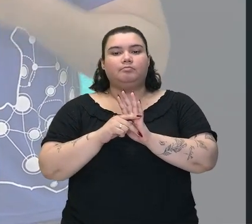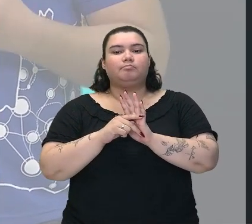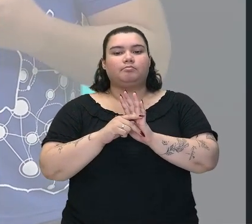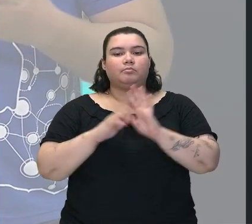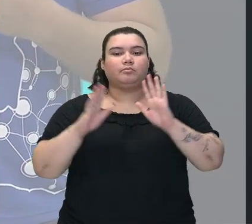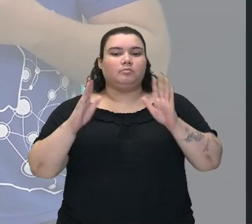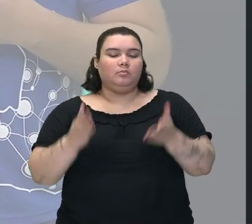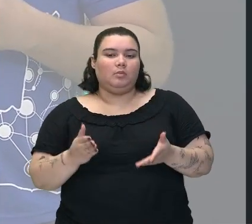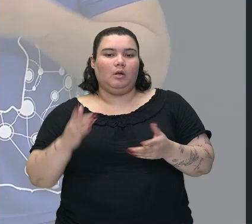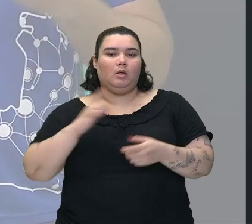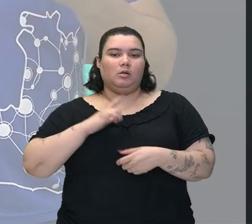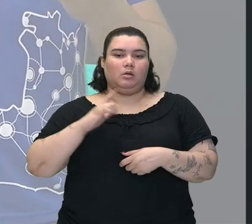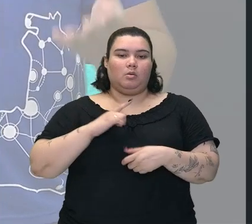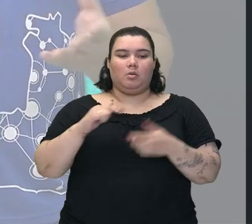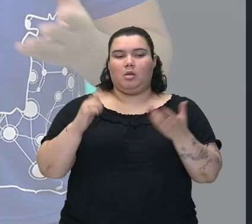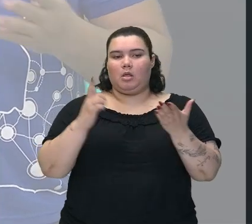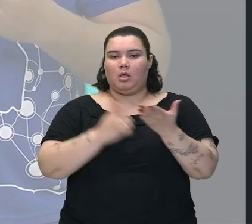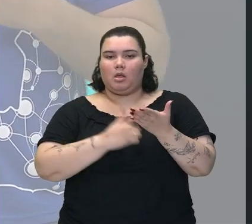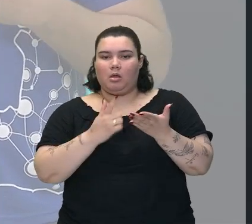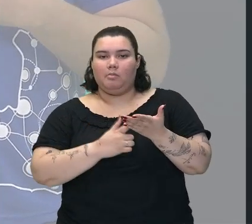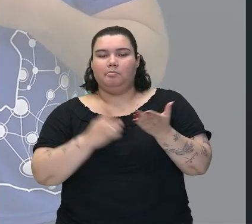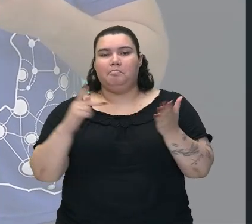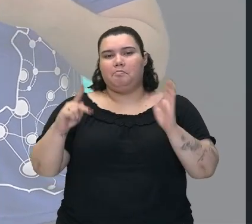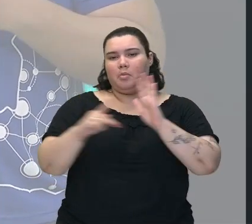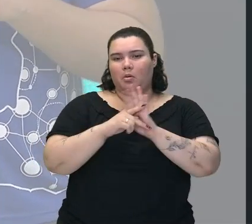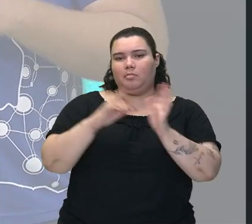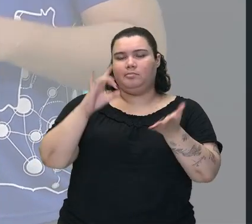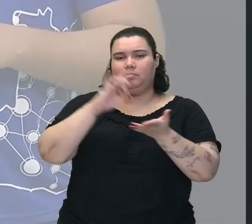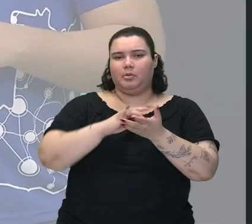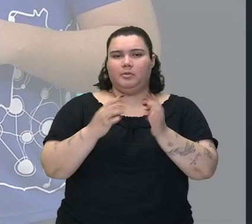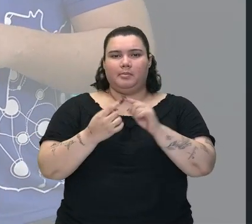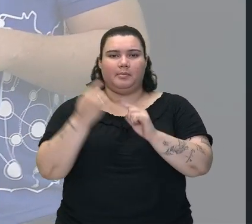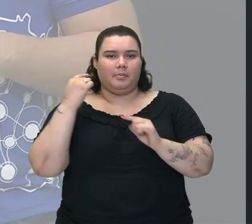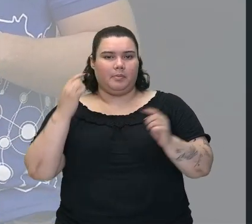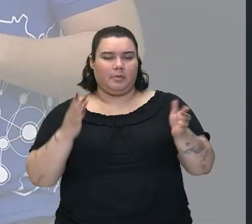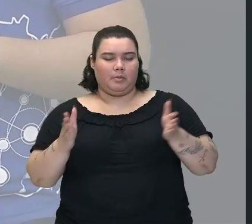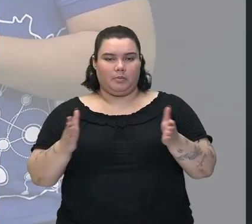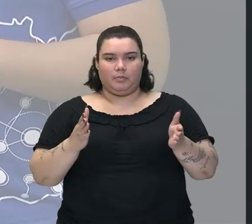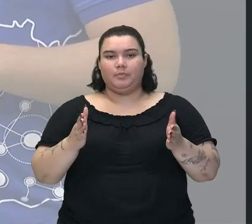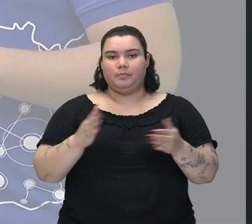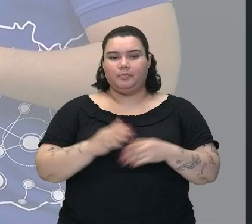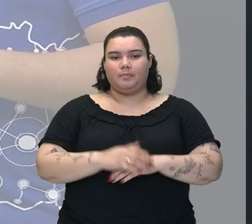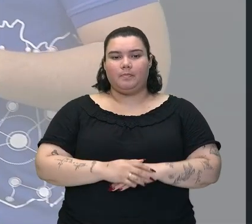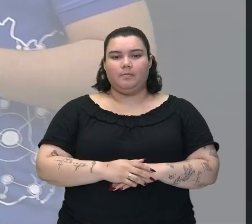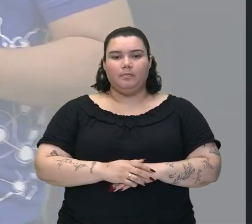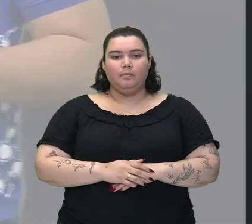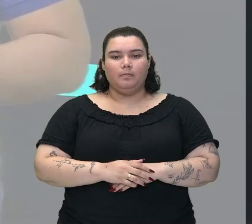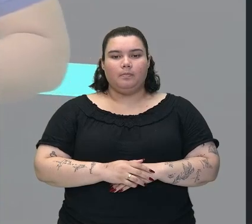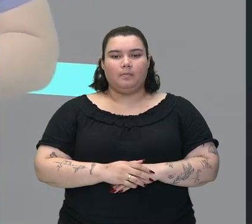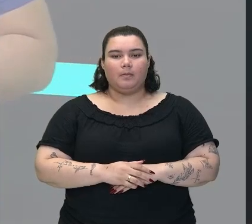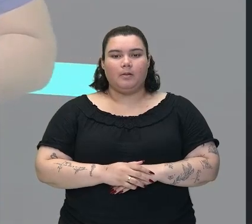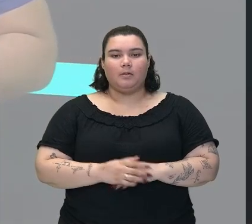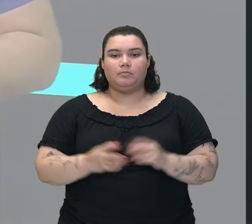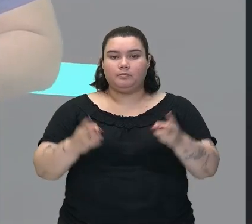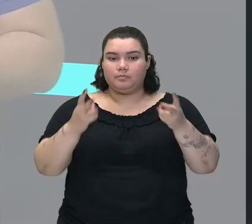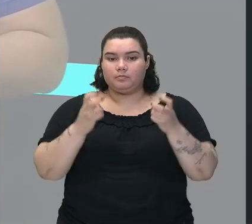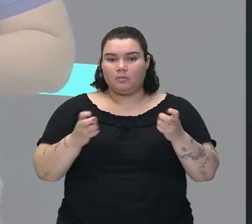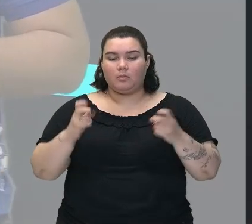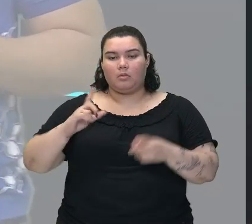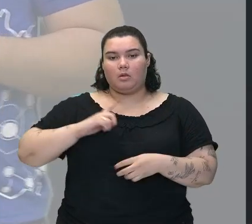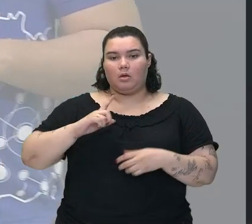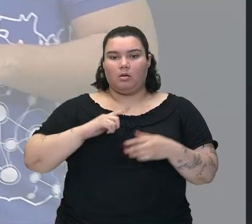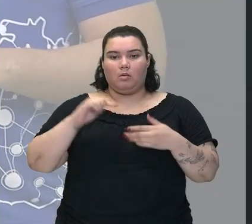ter com os livros oficiais, certo, da época. Então, observem também que nós vamos ter